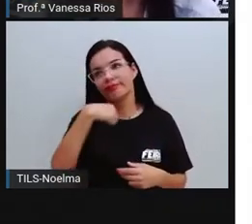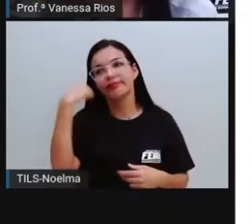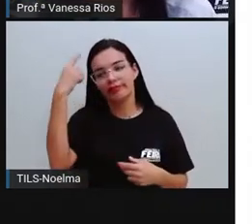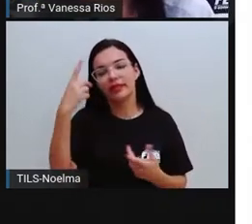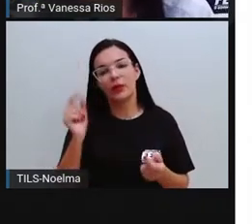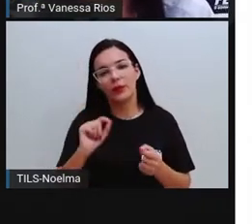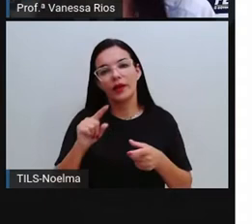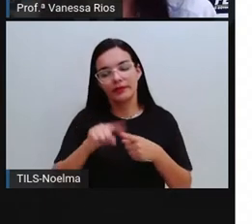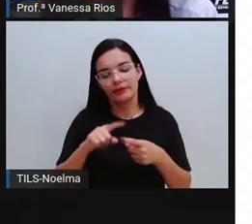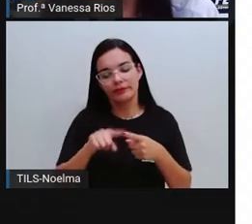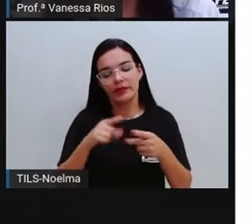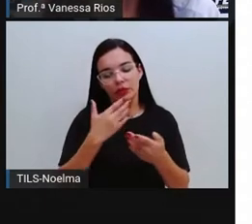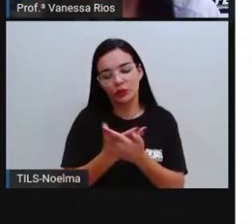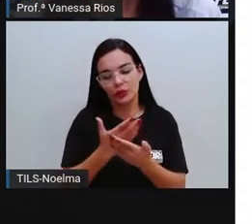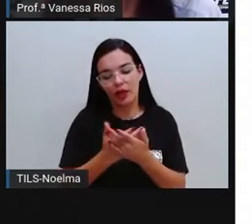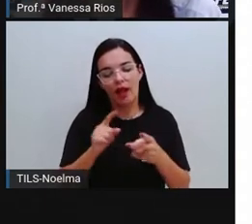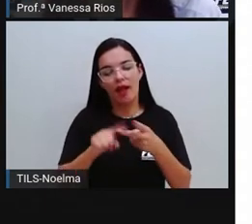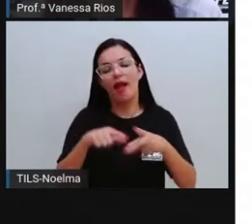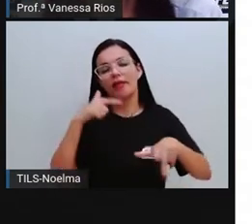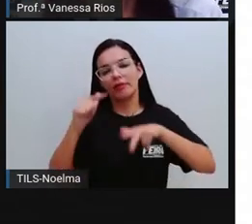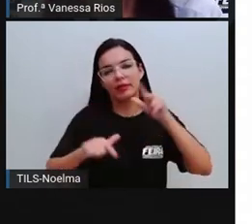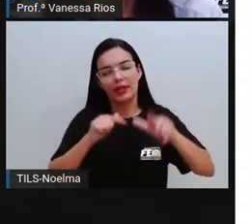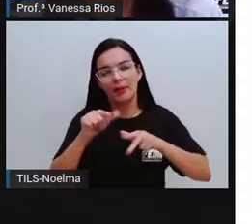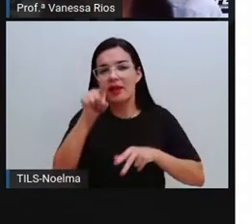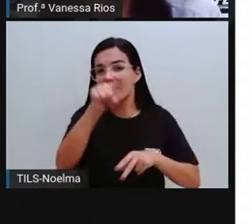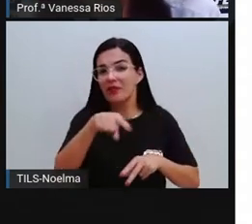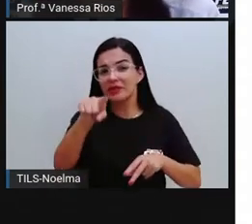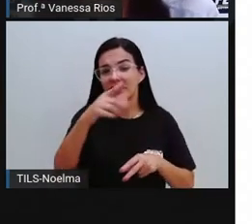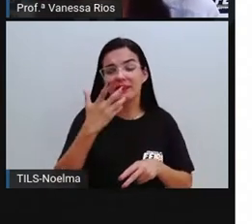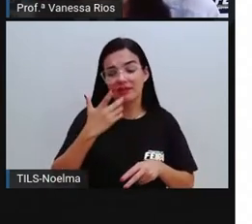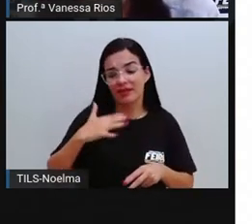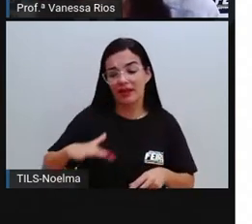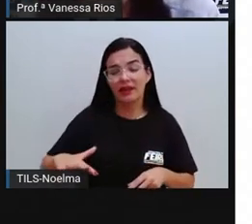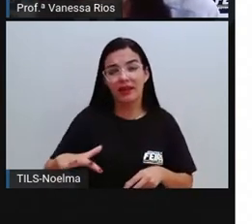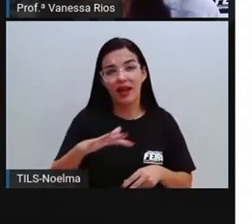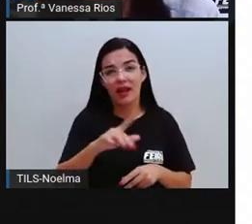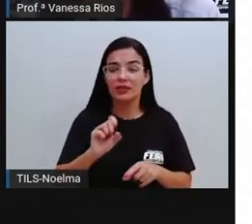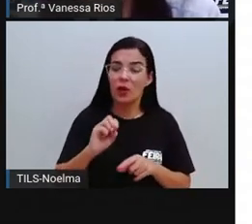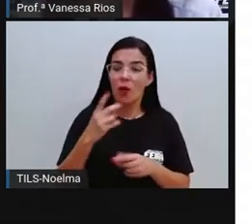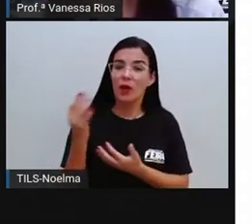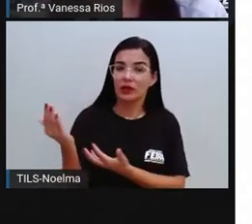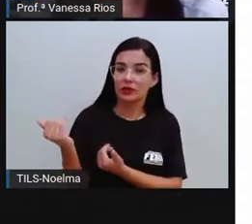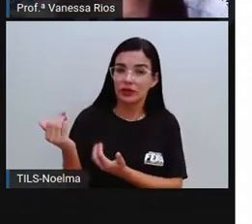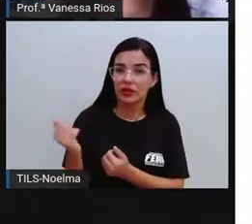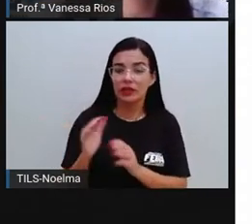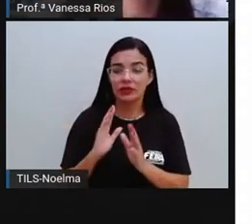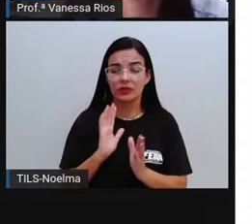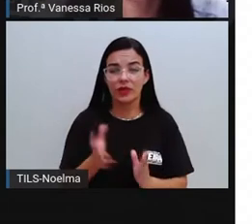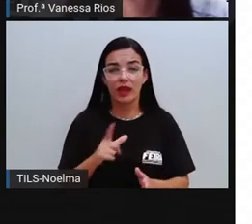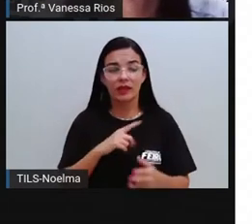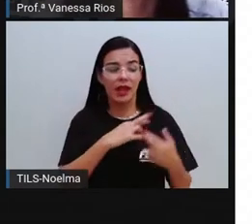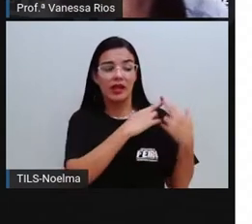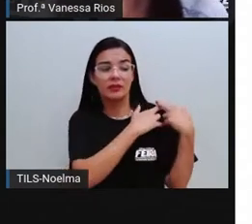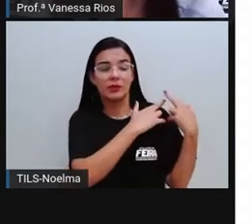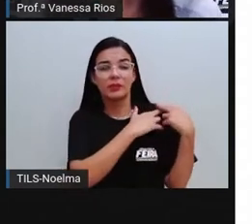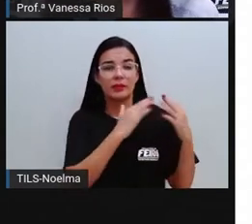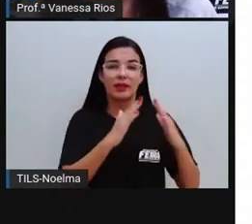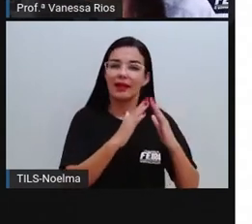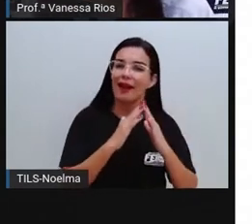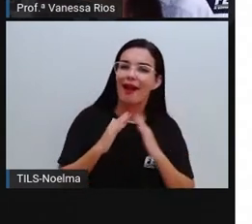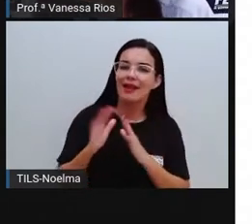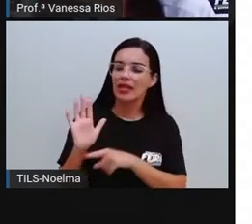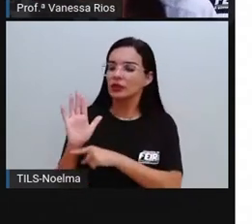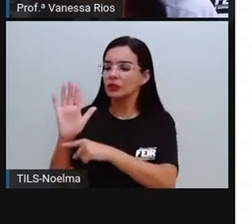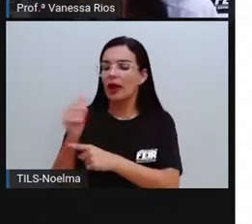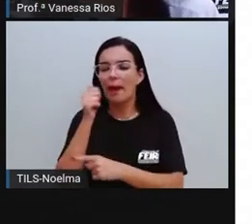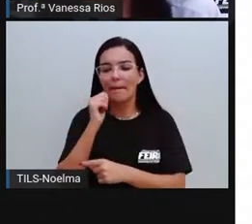Estudar, trabalhar, vocês aí que são crianças, né, ou pré-adolescentes, aí tem às vezes responsabilidades em casa,